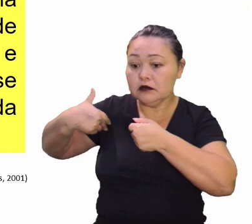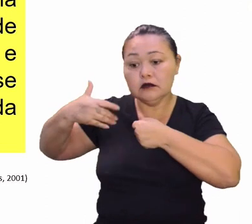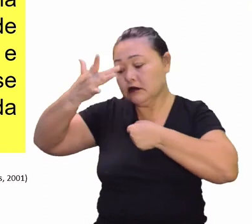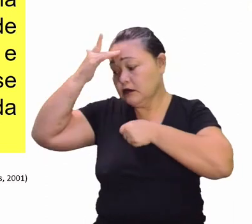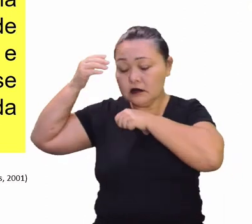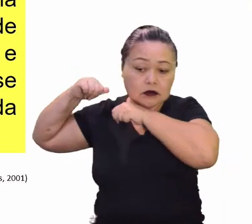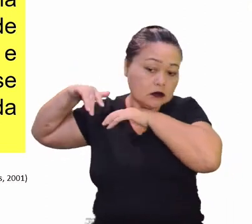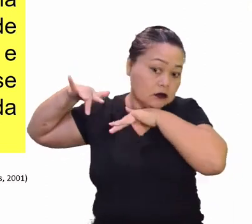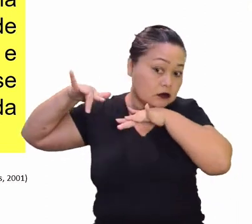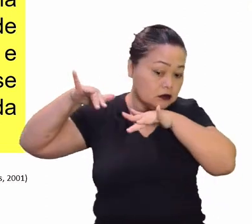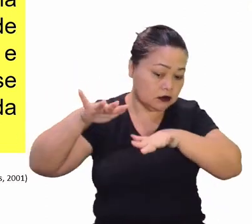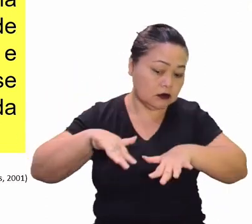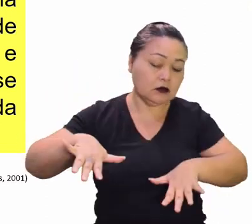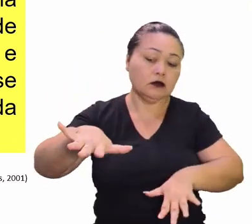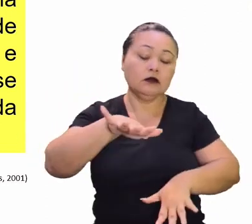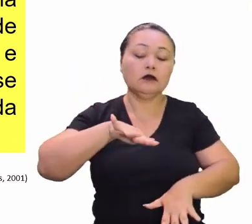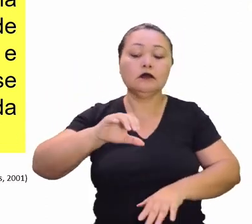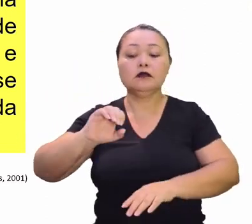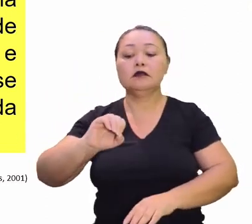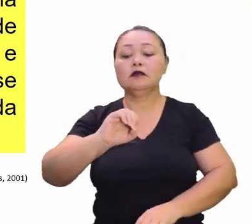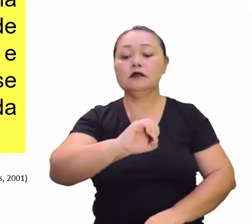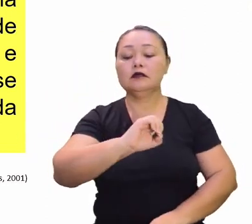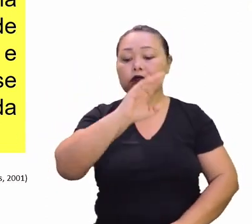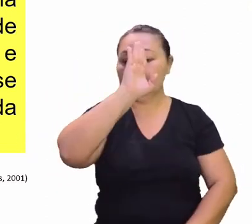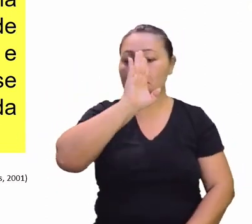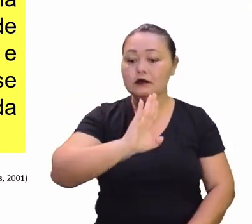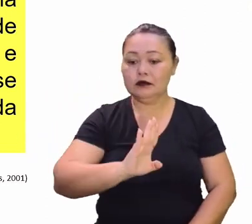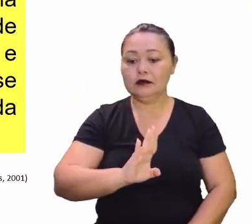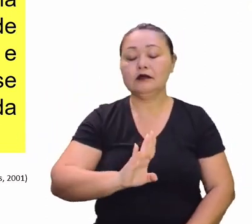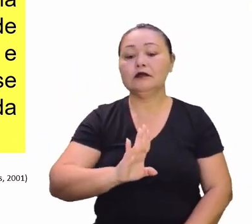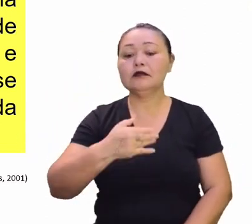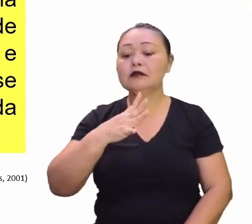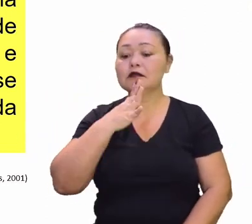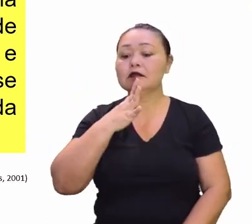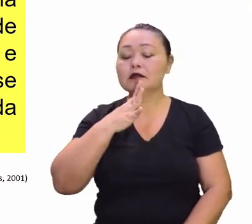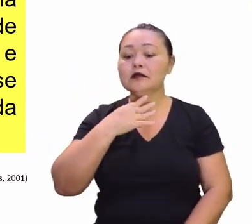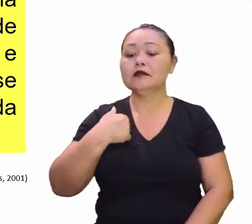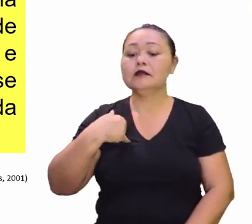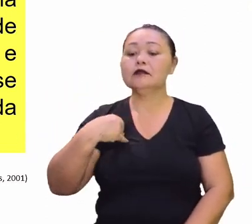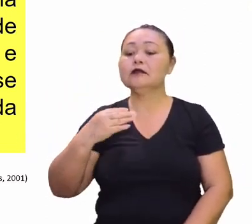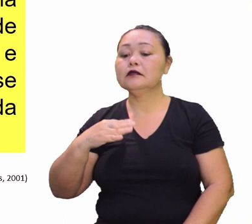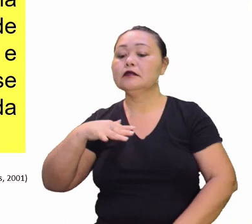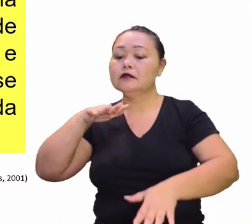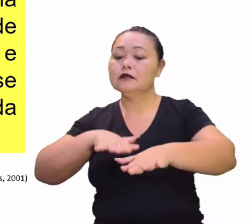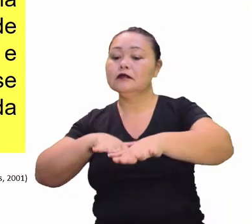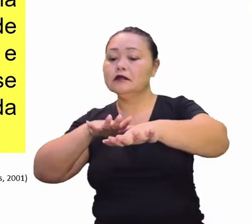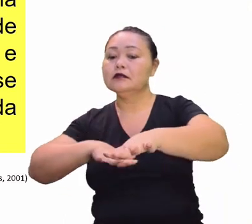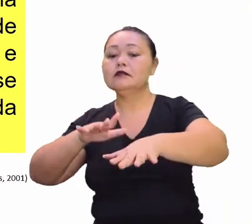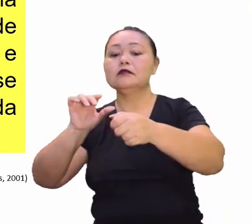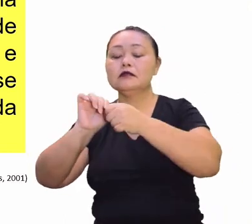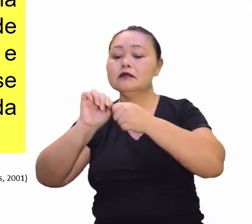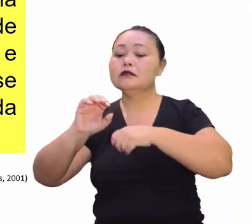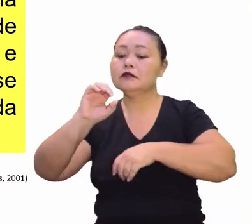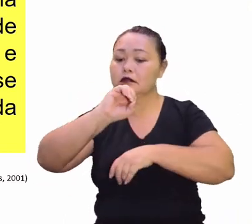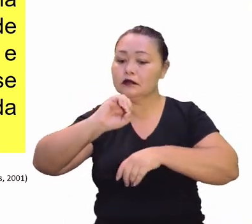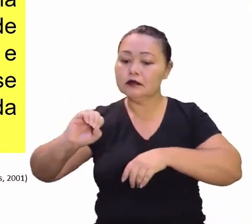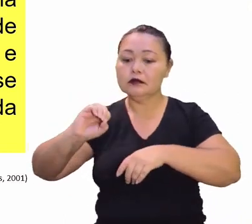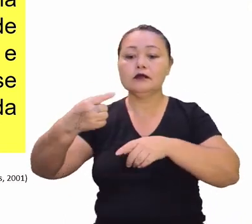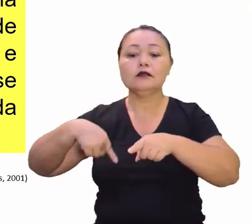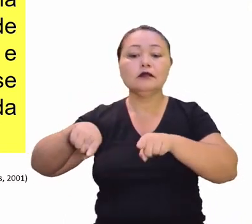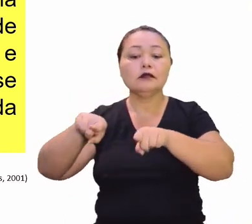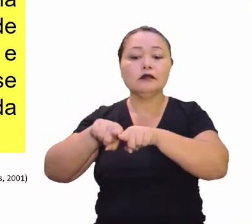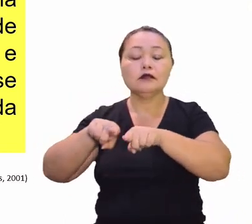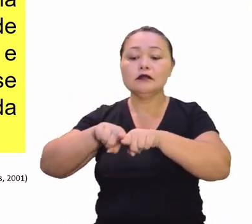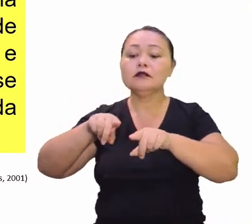essa ocupação para essa região do oeste do Brasil, também conhecido como Marcha para o Oeste, a campanha, e tinha também, às